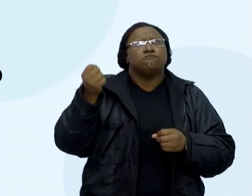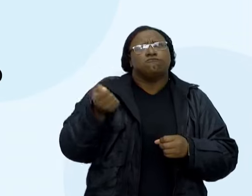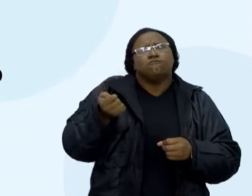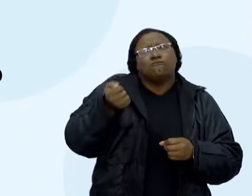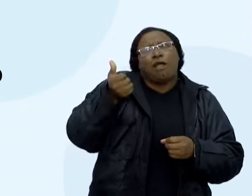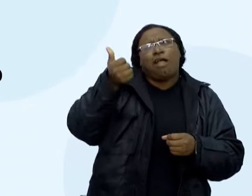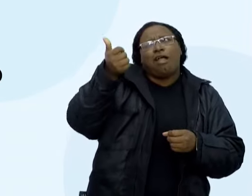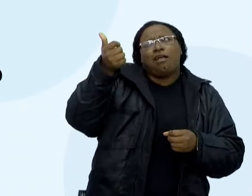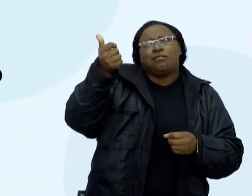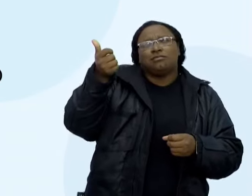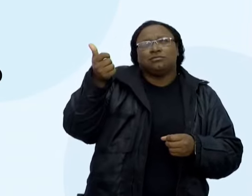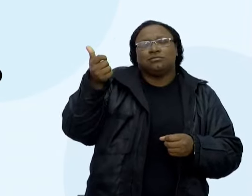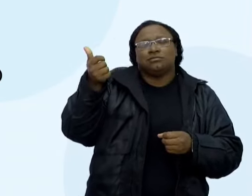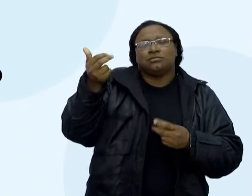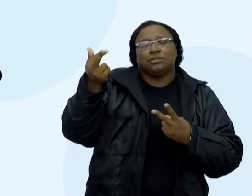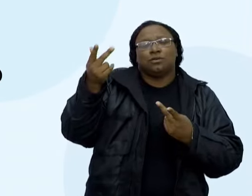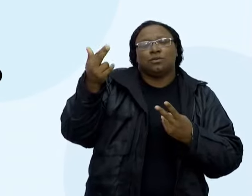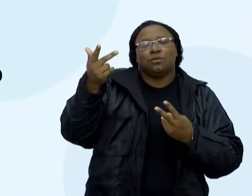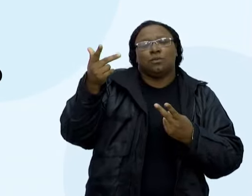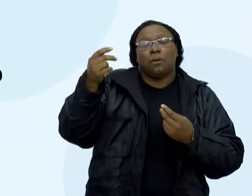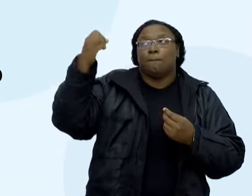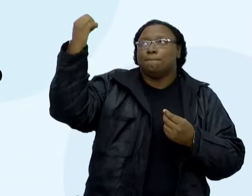incandescente,